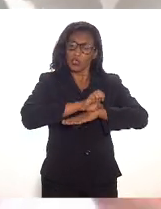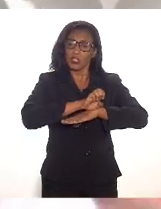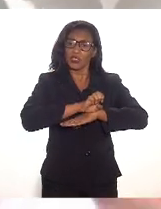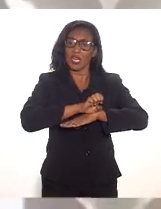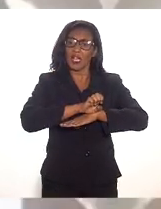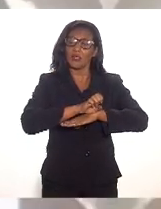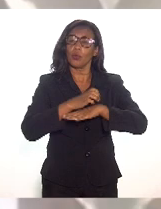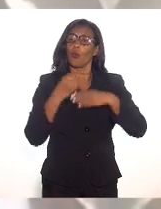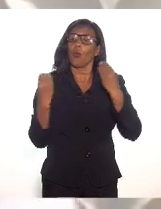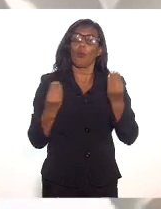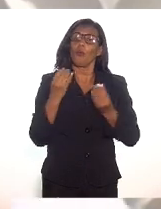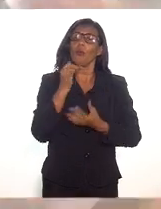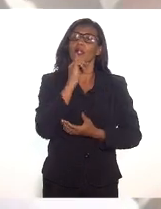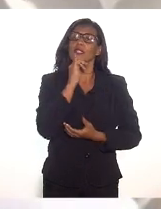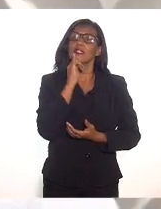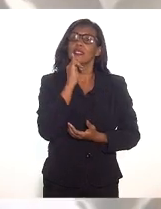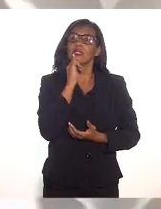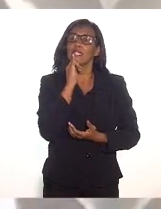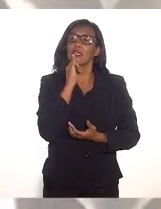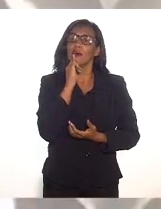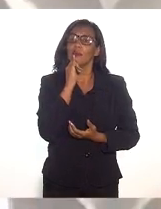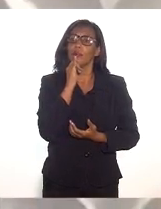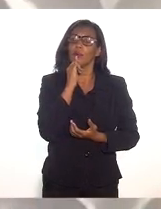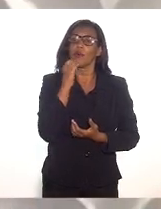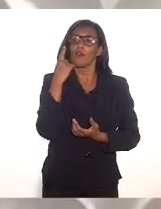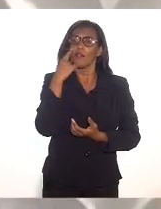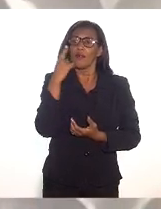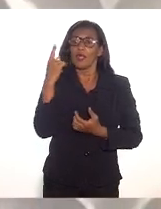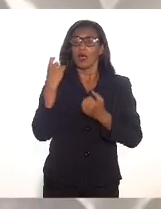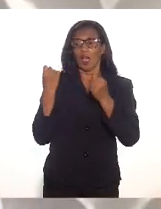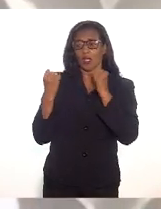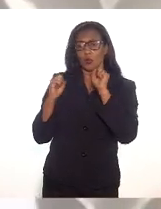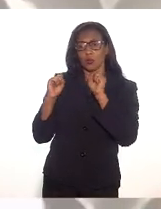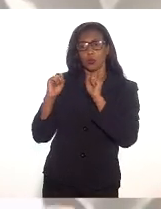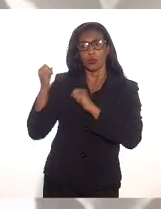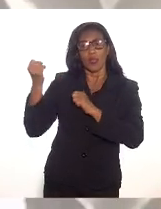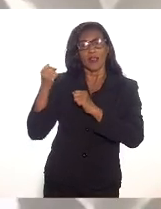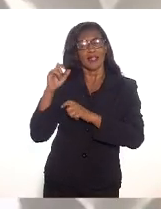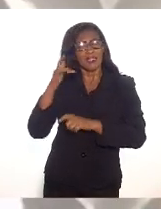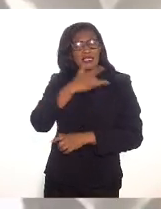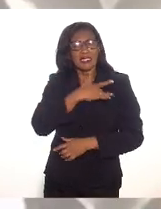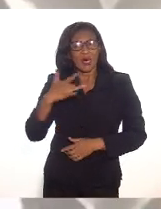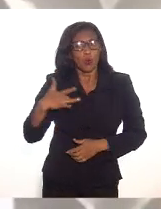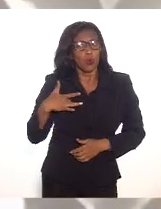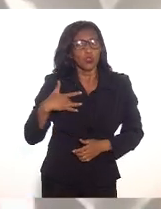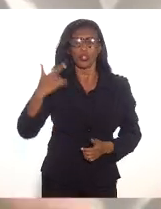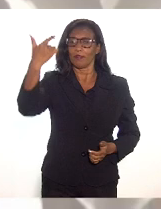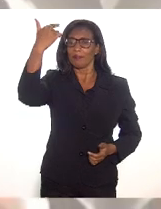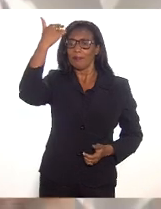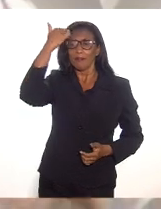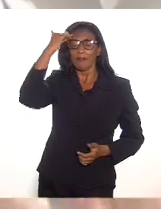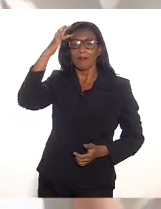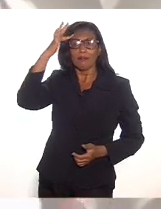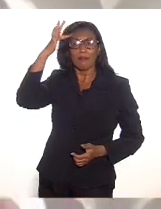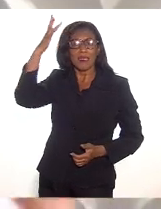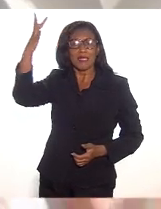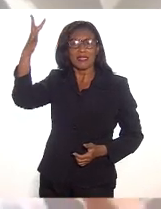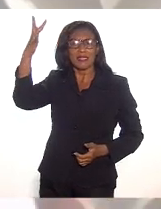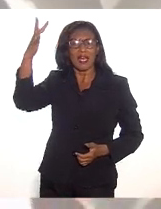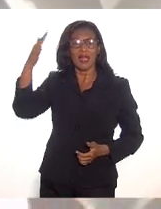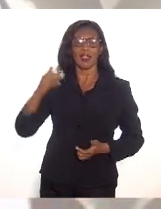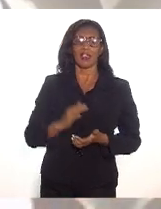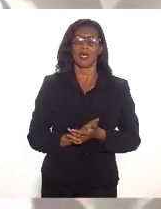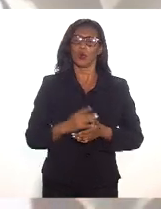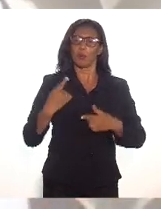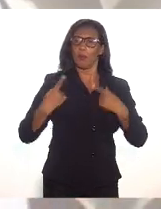como, por exemplo, abraçar o Complexo Industrial da Saúde, pensar na efetividade de